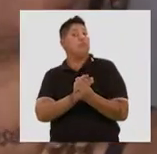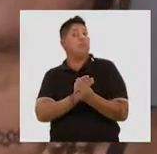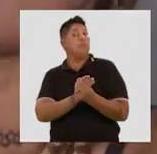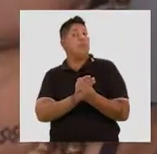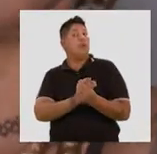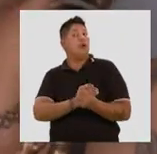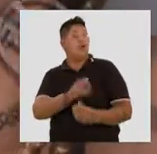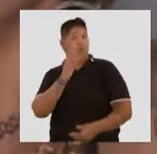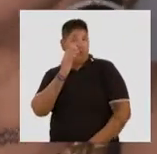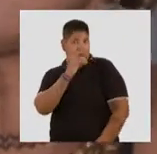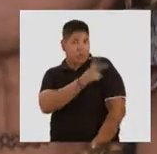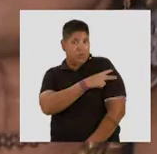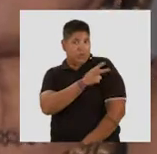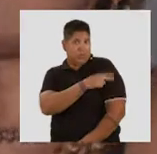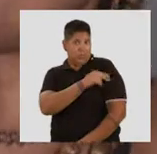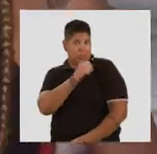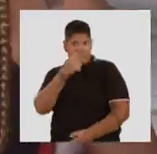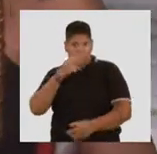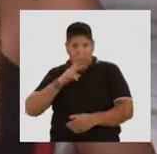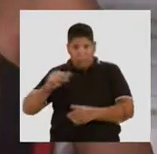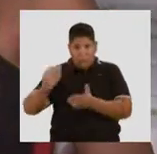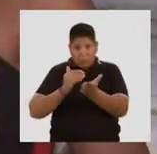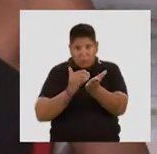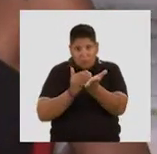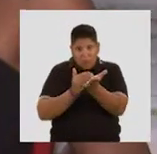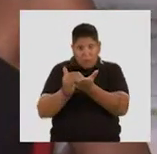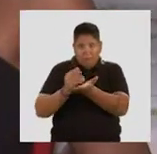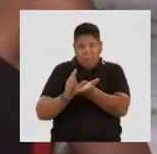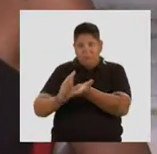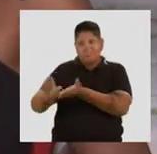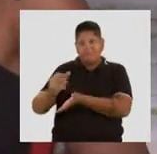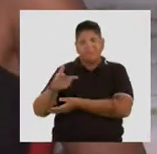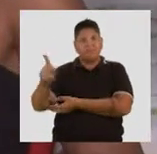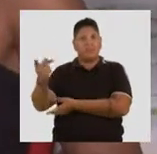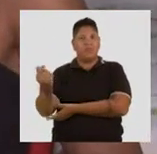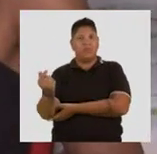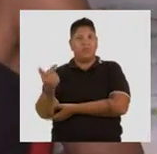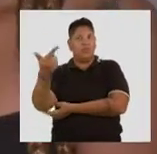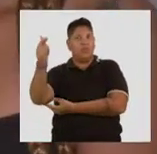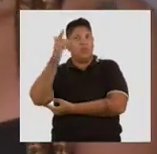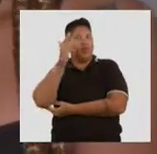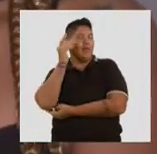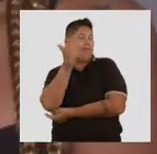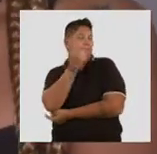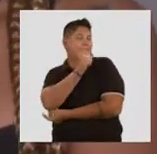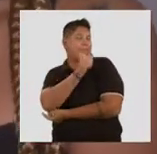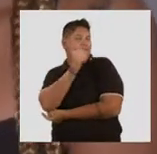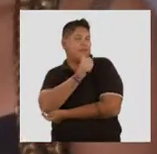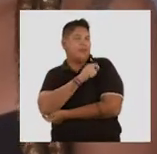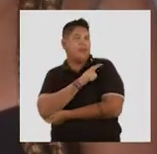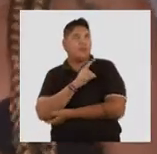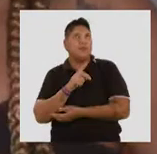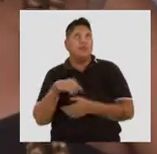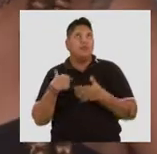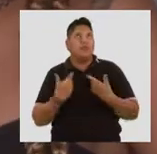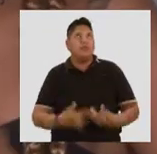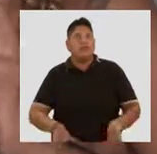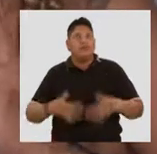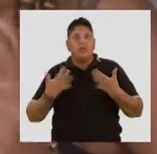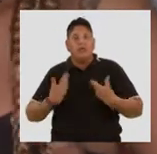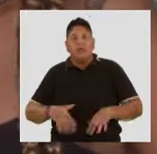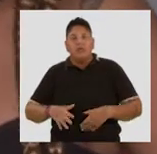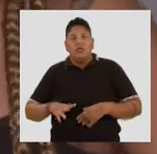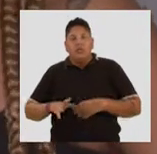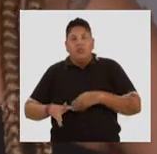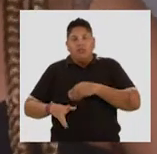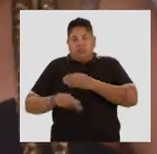quando o patrão passou a repassar parte das vendas comissionadas para outra colega. Direcionava as vendas de grande